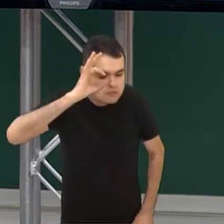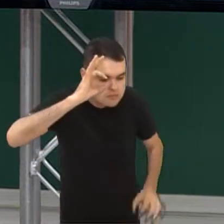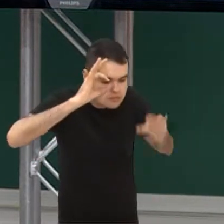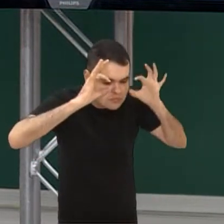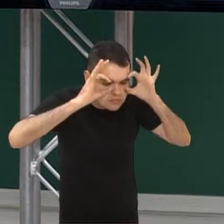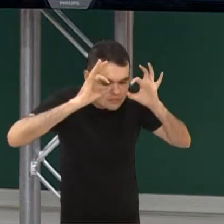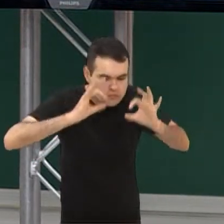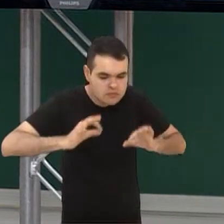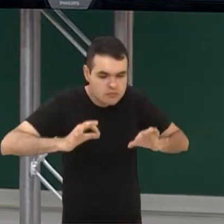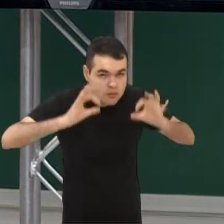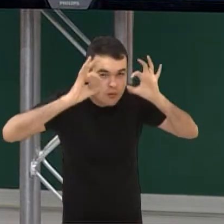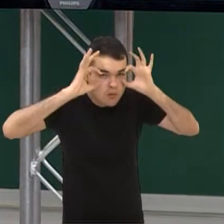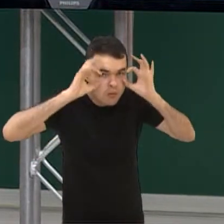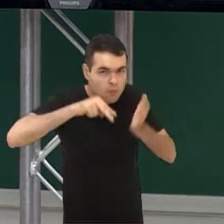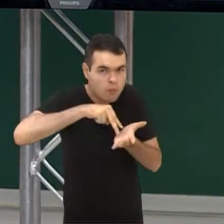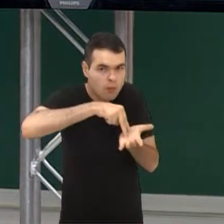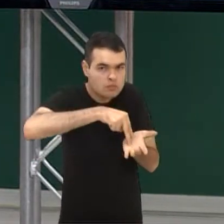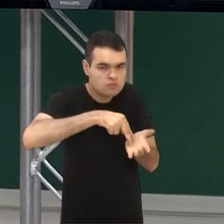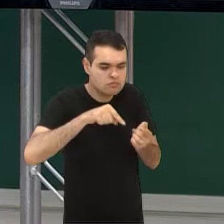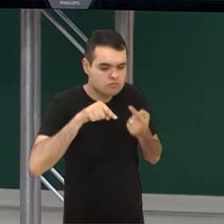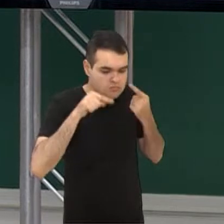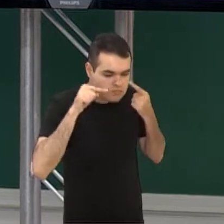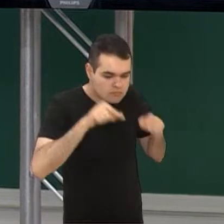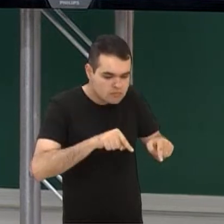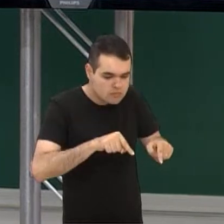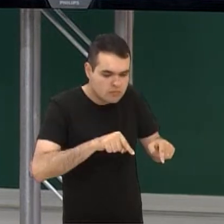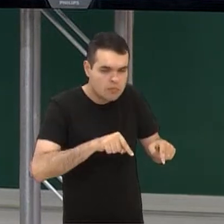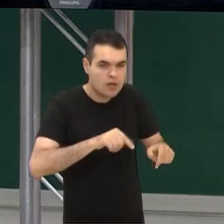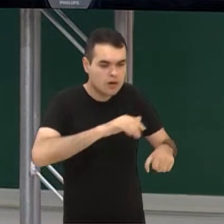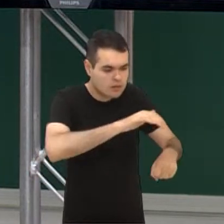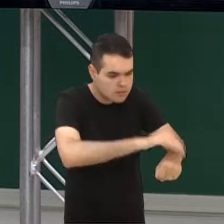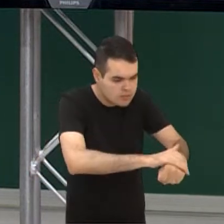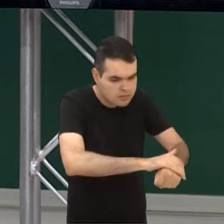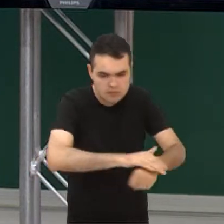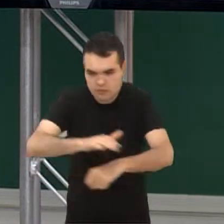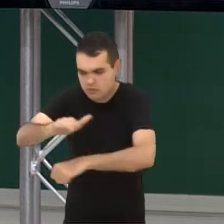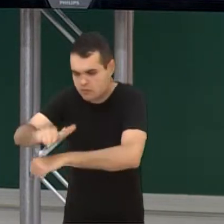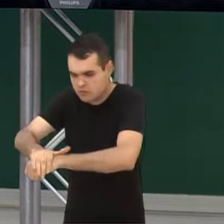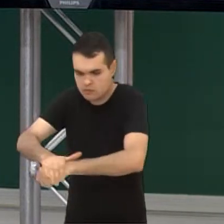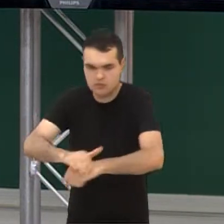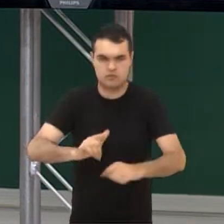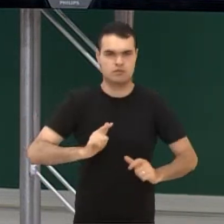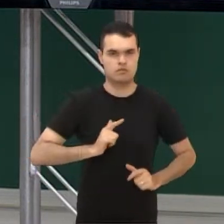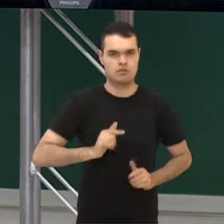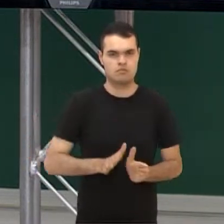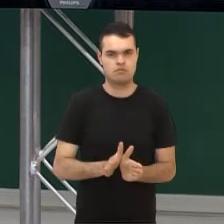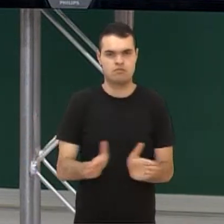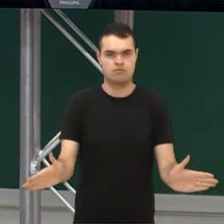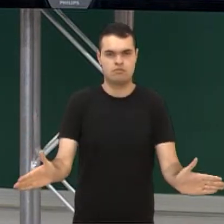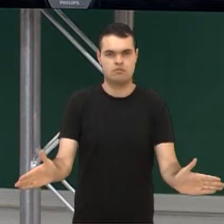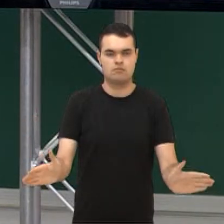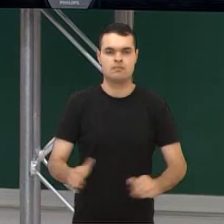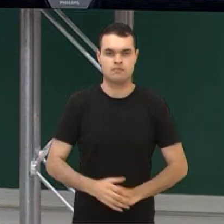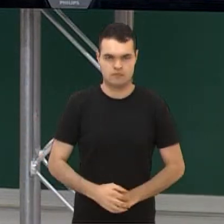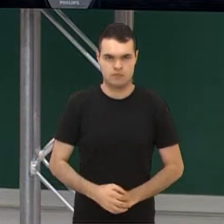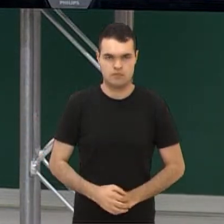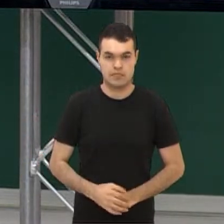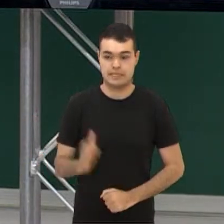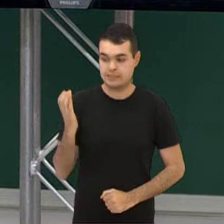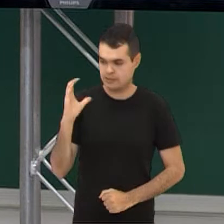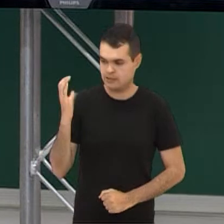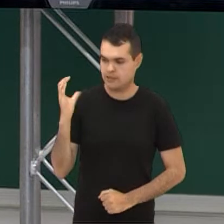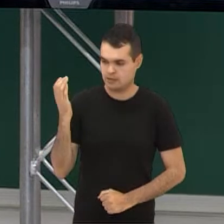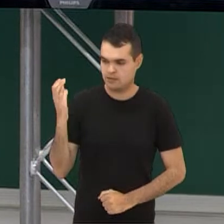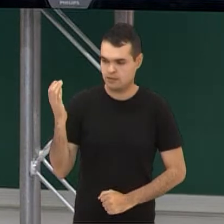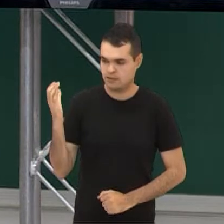tem que perceber o seguinte, cada uma tem uma função a cumprir. Obviamente, a gente vai perceber que a ciência ganha um destaque